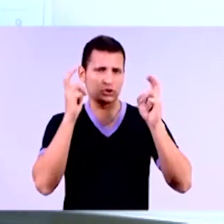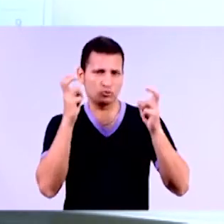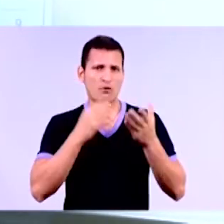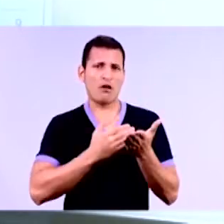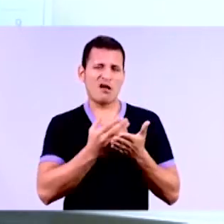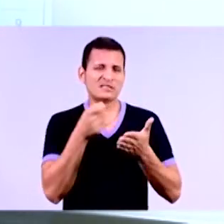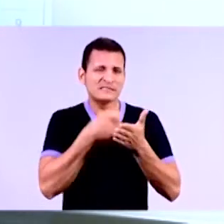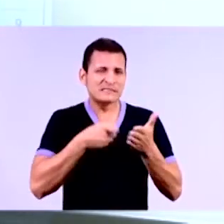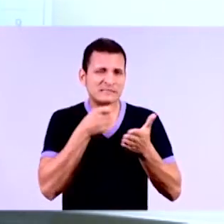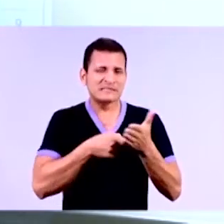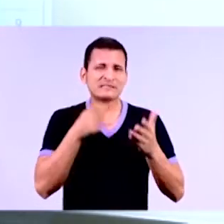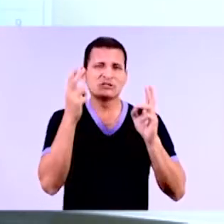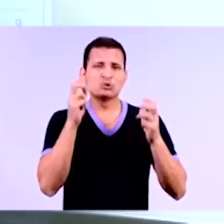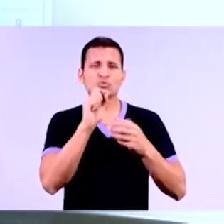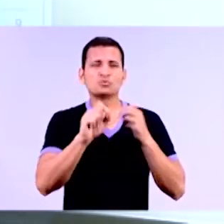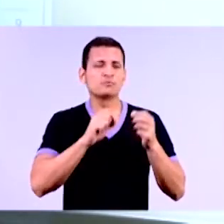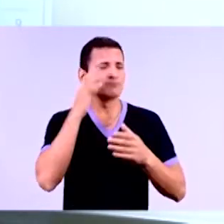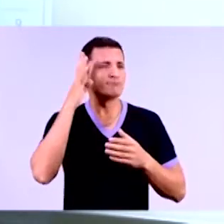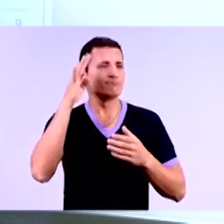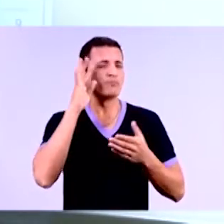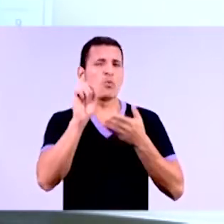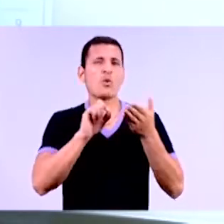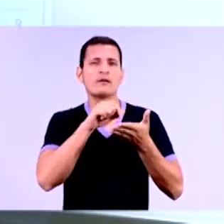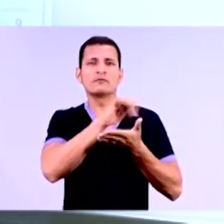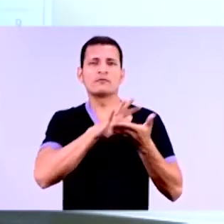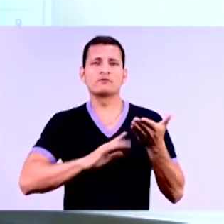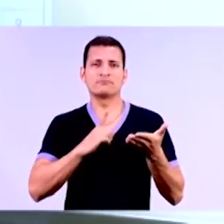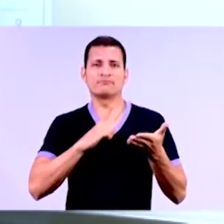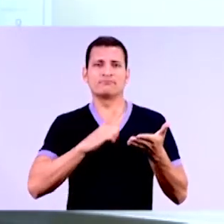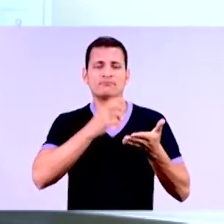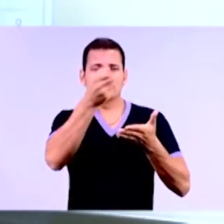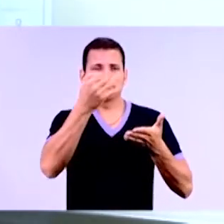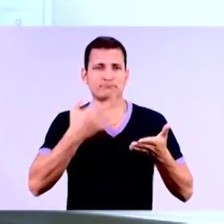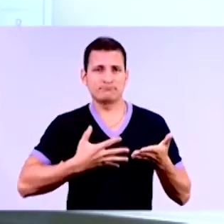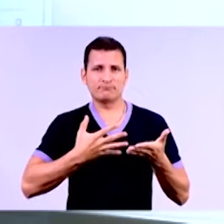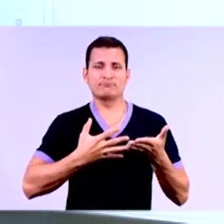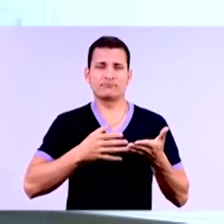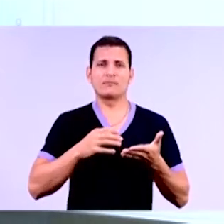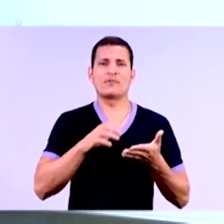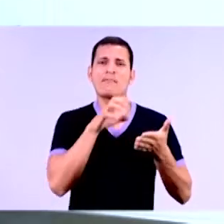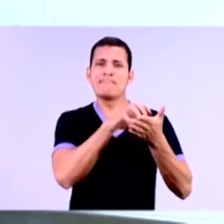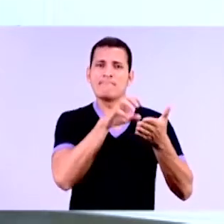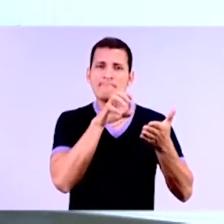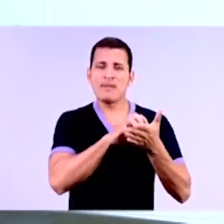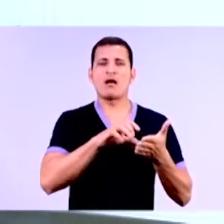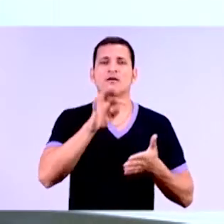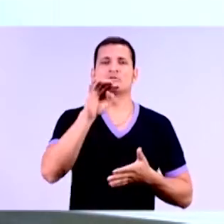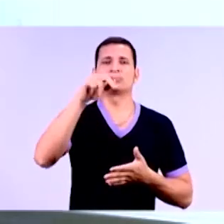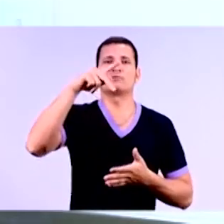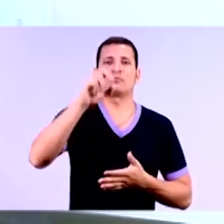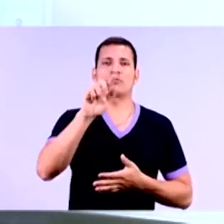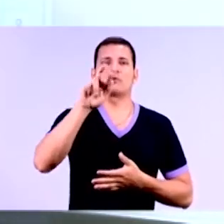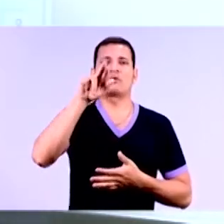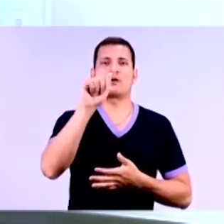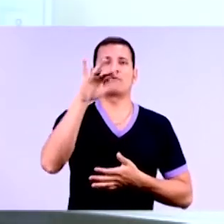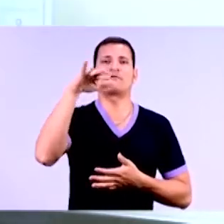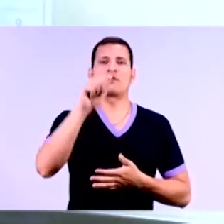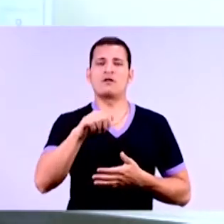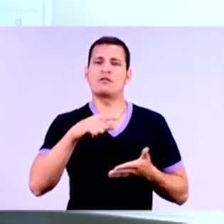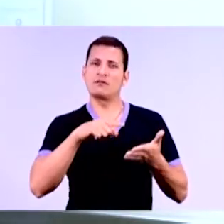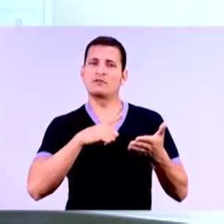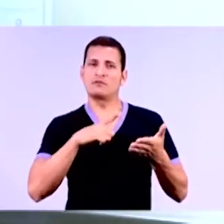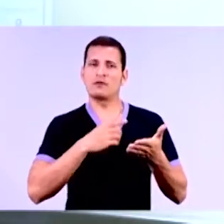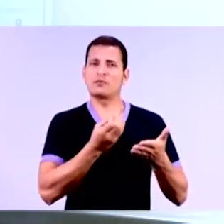do título, imaginar o que aquele texto vai trazer. As marcas tipográficas, né? Se nesse texto tem